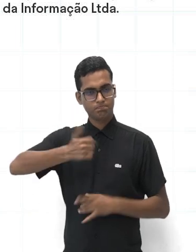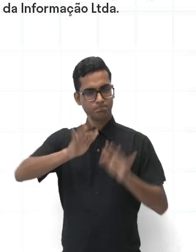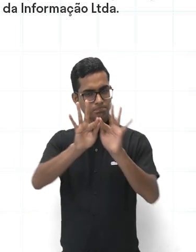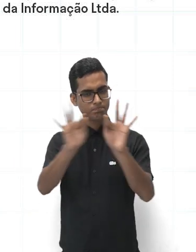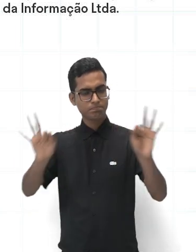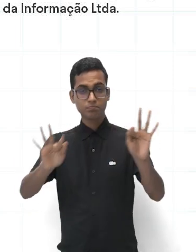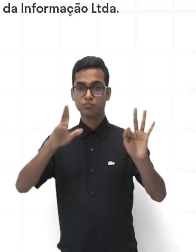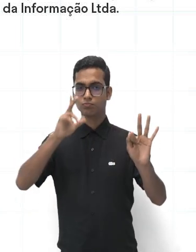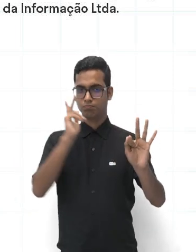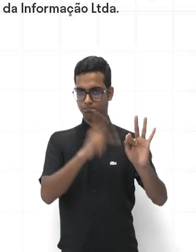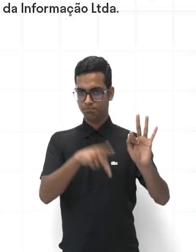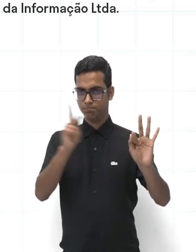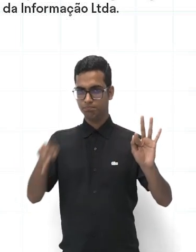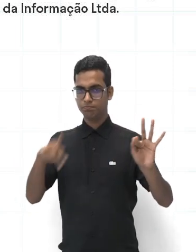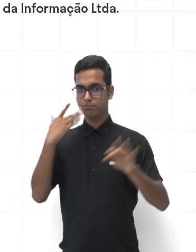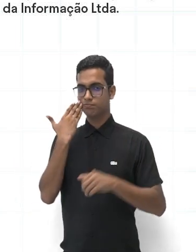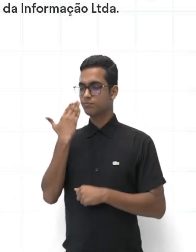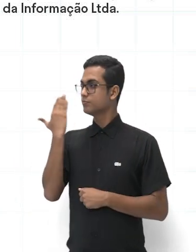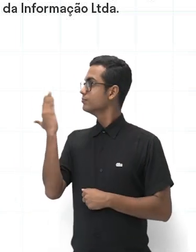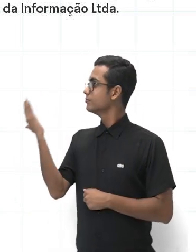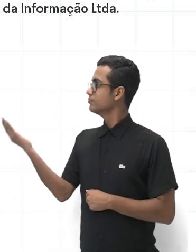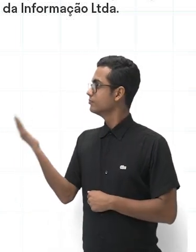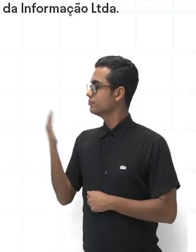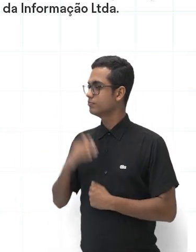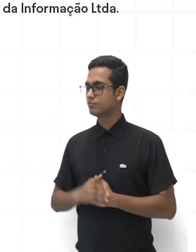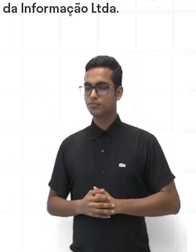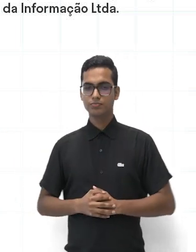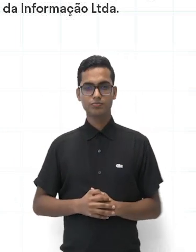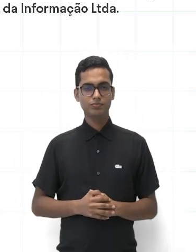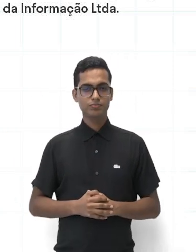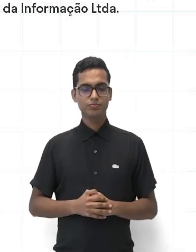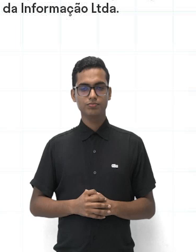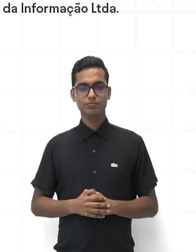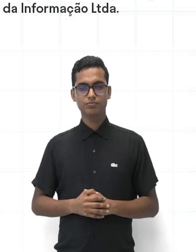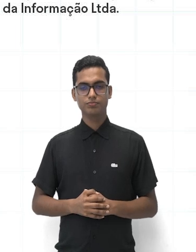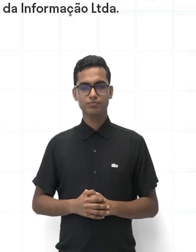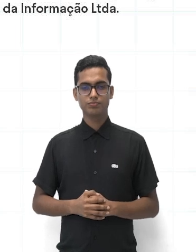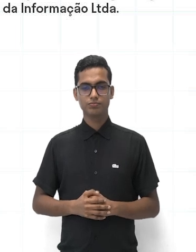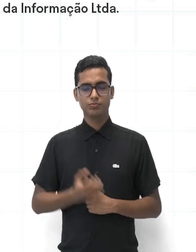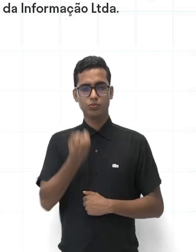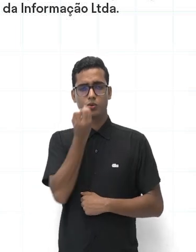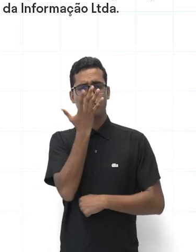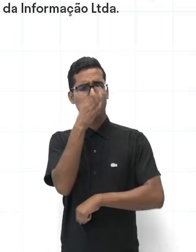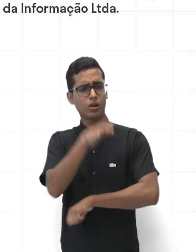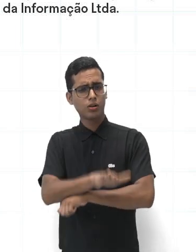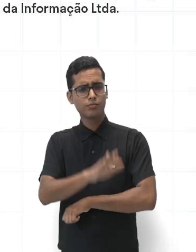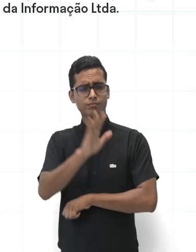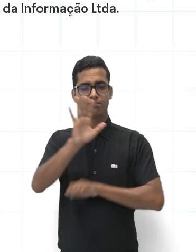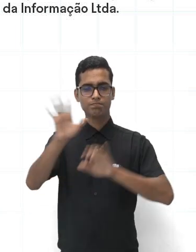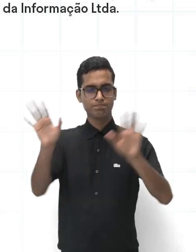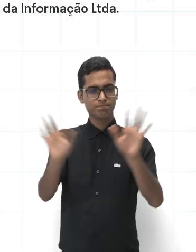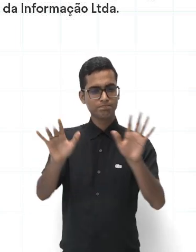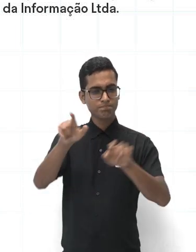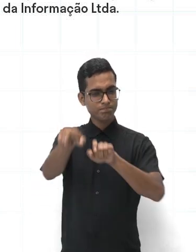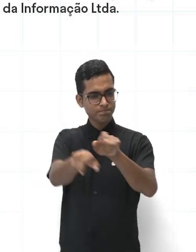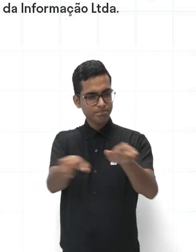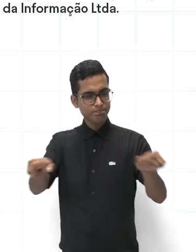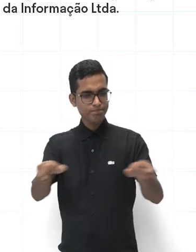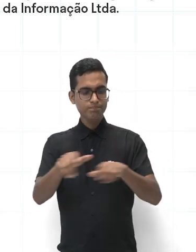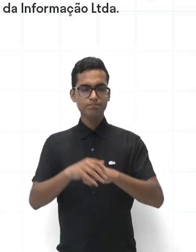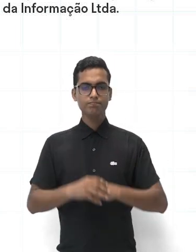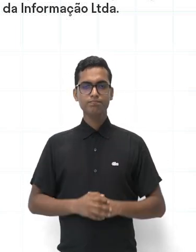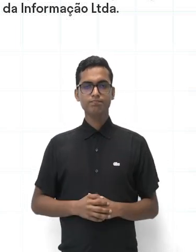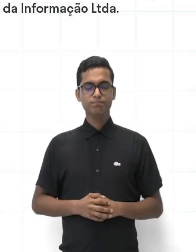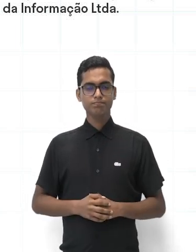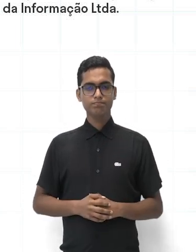afternoon everyone. Que seria isso? Boa tarde, pessoal, tá bom? Então, good afternoon,